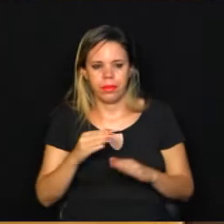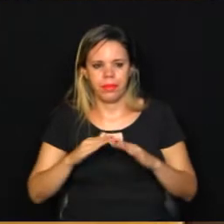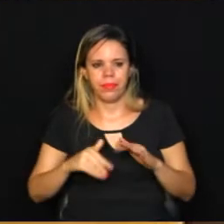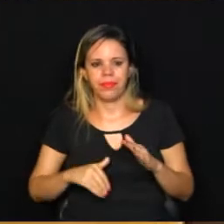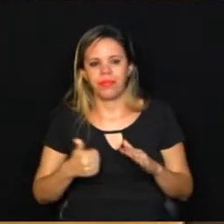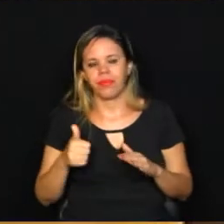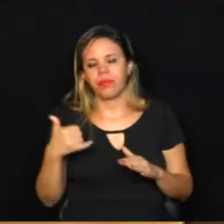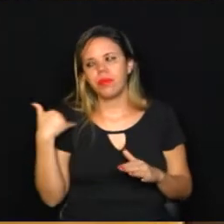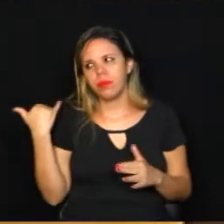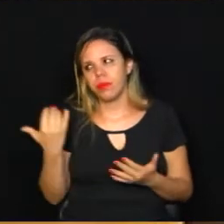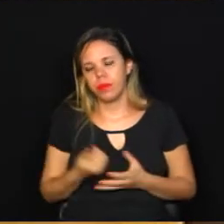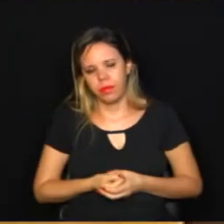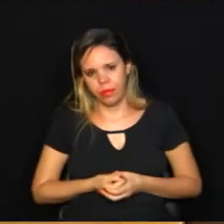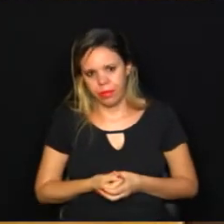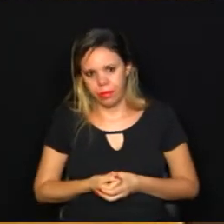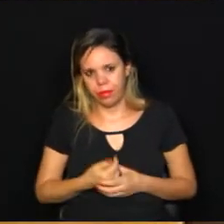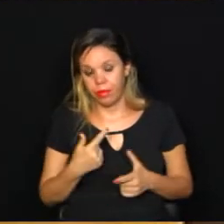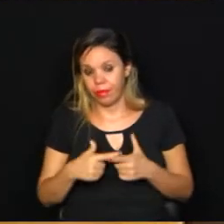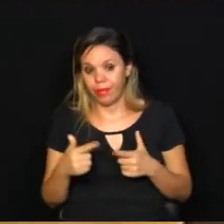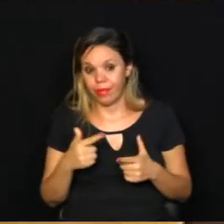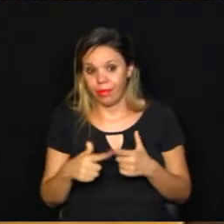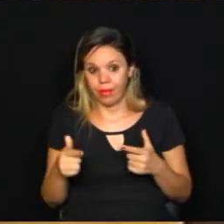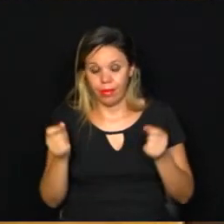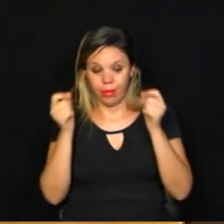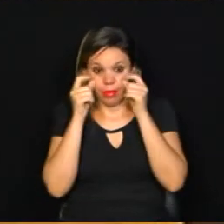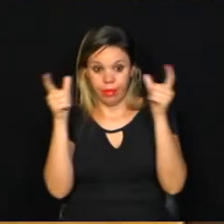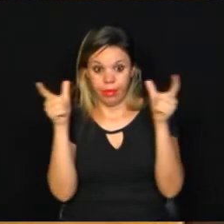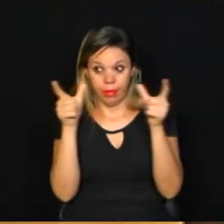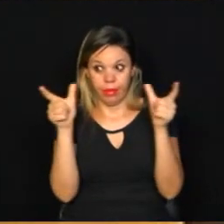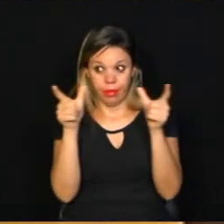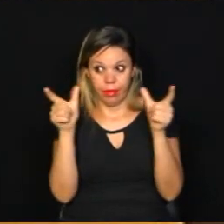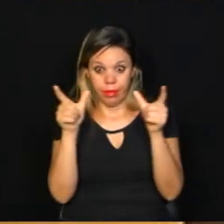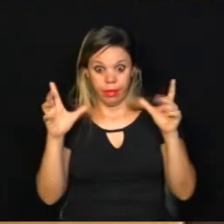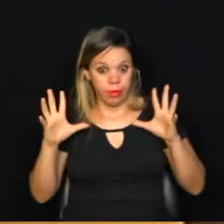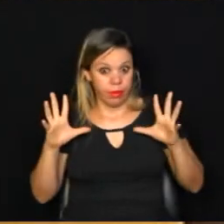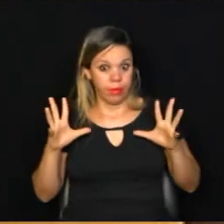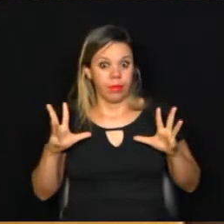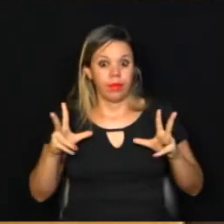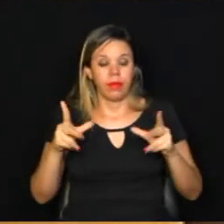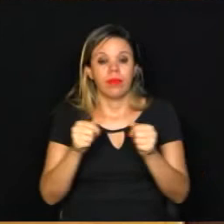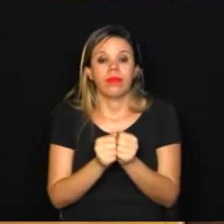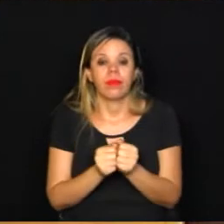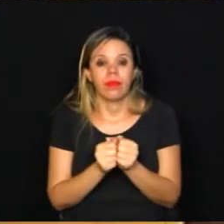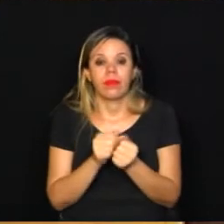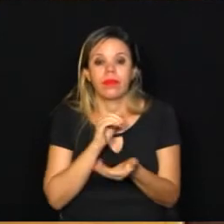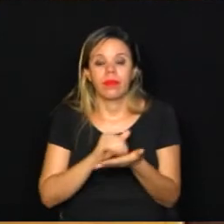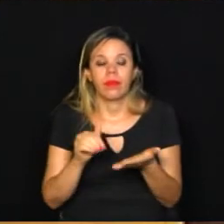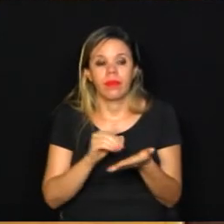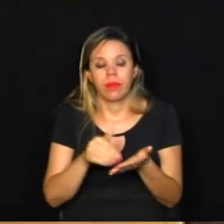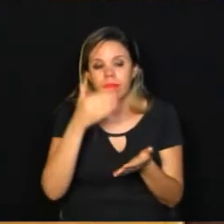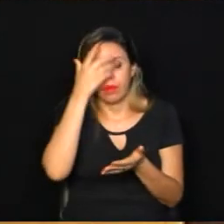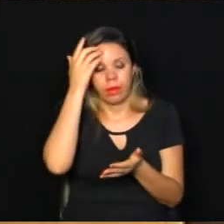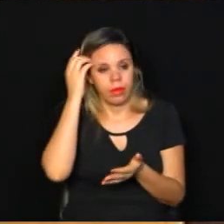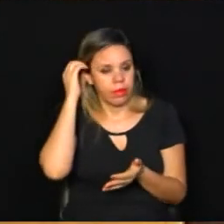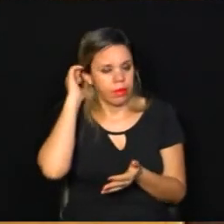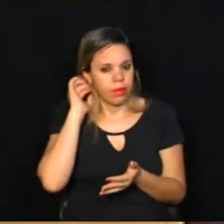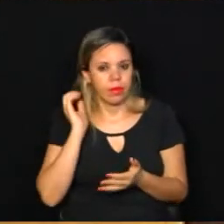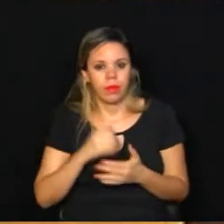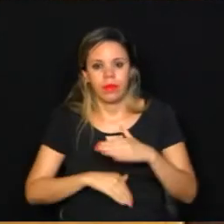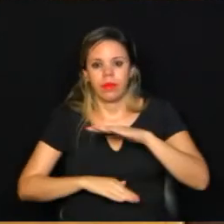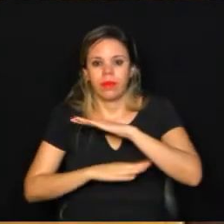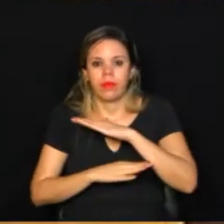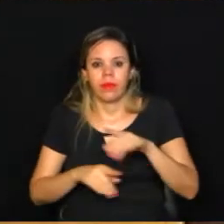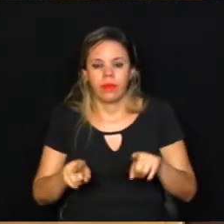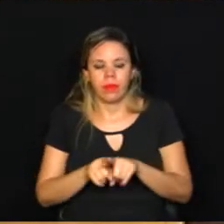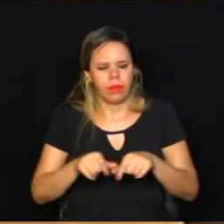caso do menor foi um caso que chocou a todos e a Secretaria, desde então, a Câmara